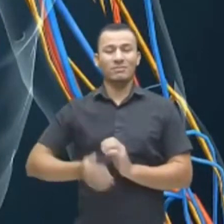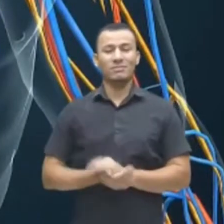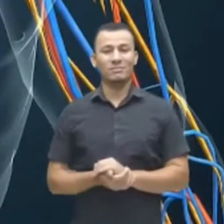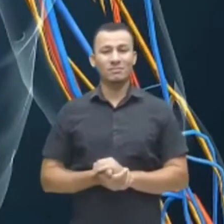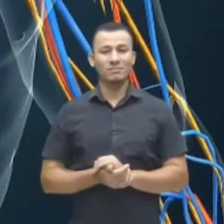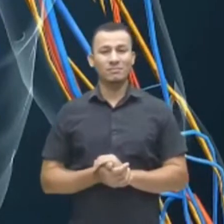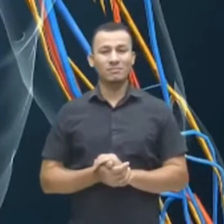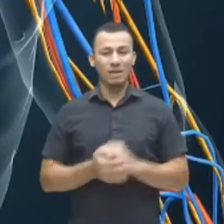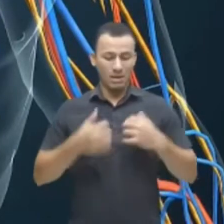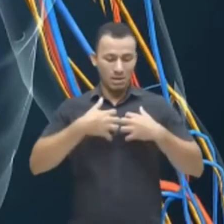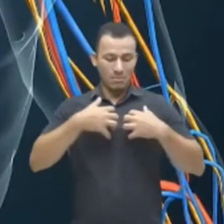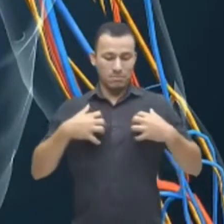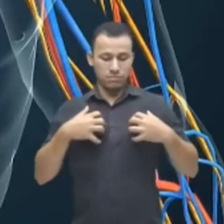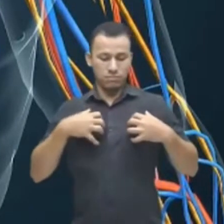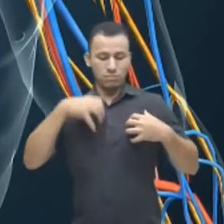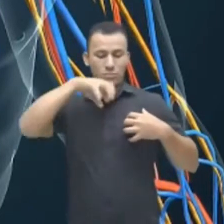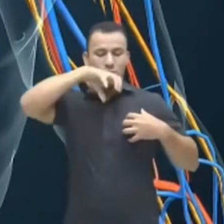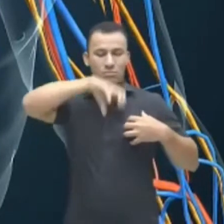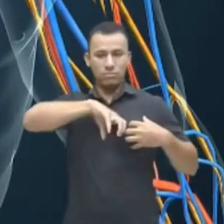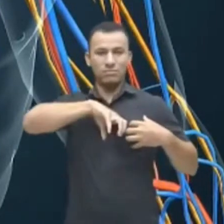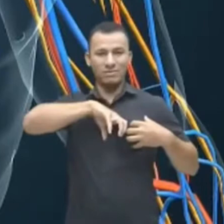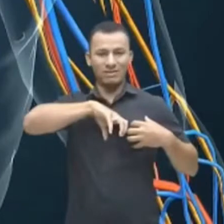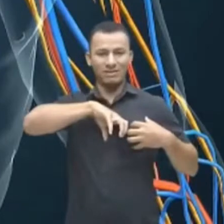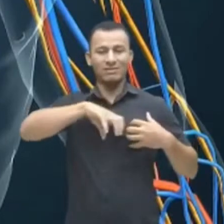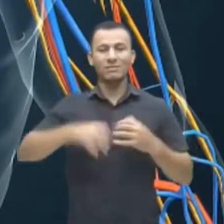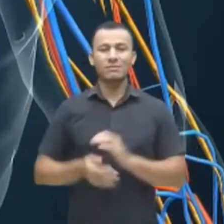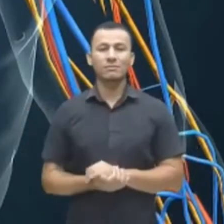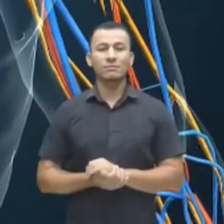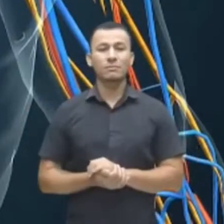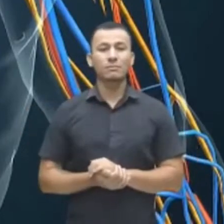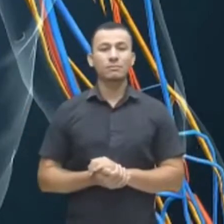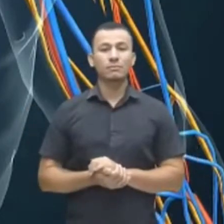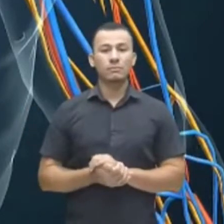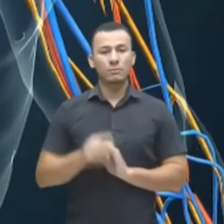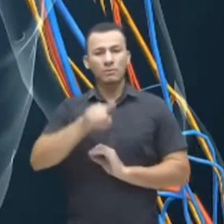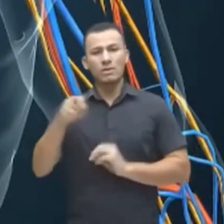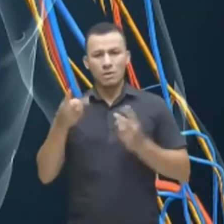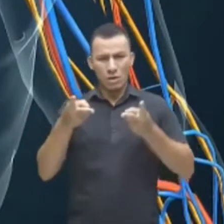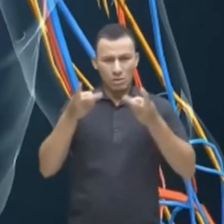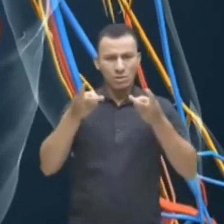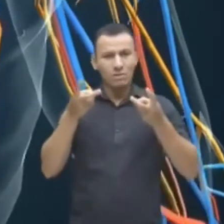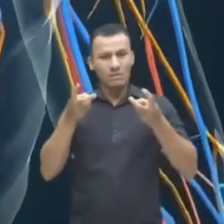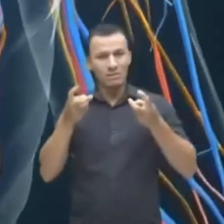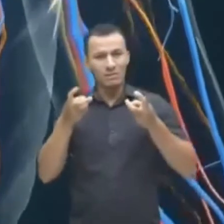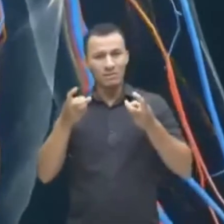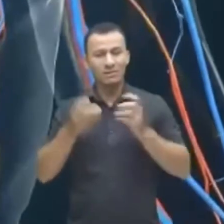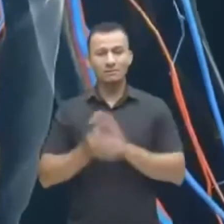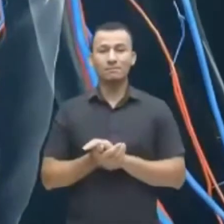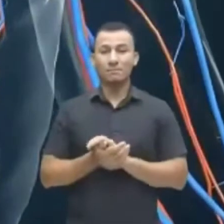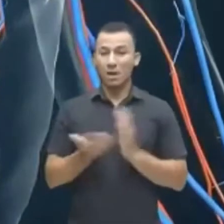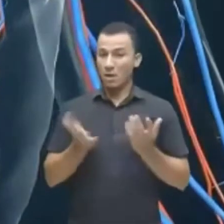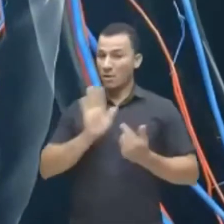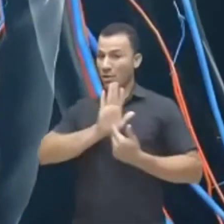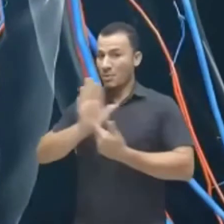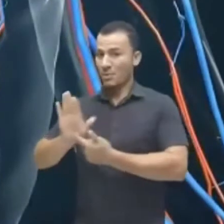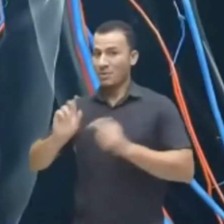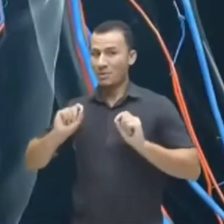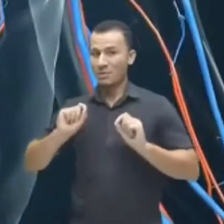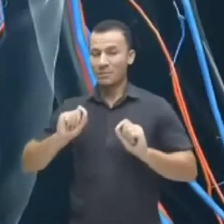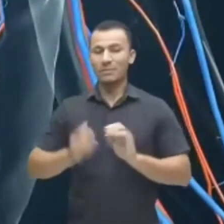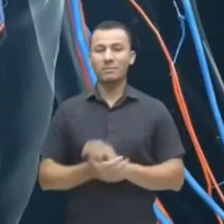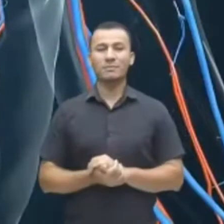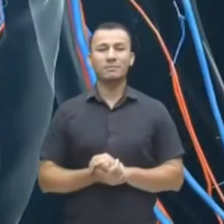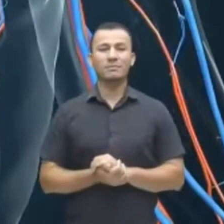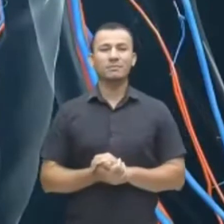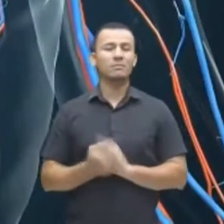caixa torácica. Depois dessa observação feita por vocês, eu gostaria de mostrar para vocês